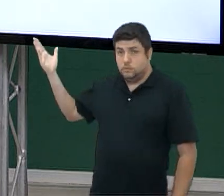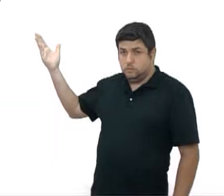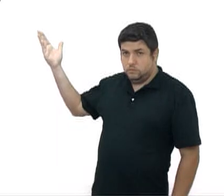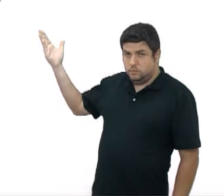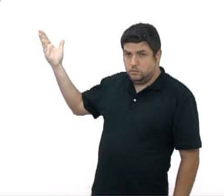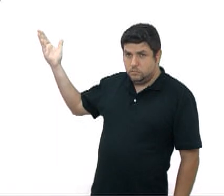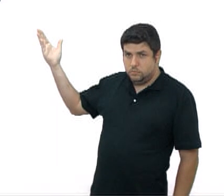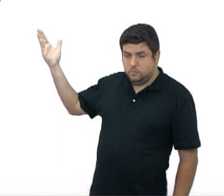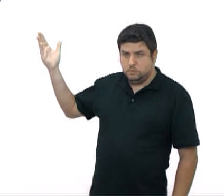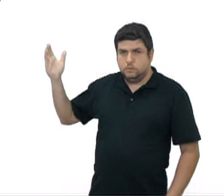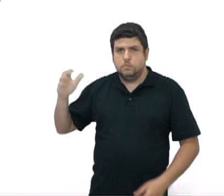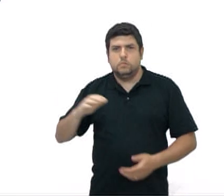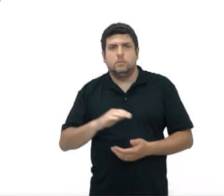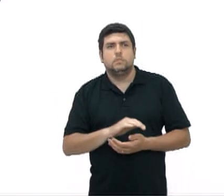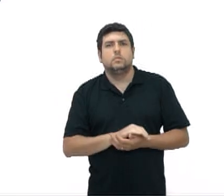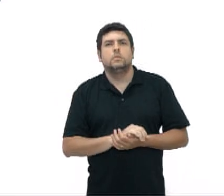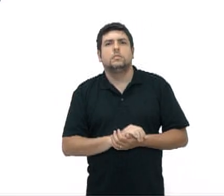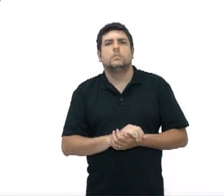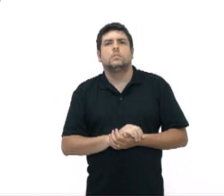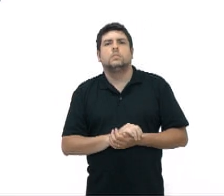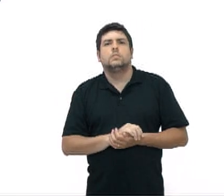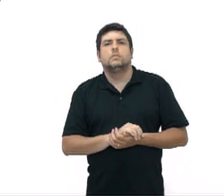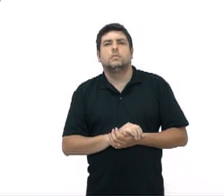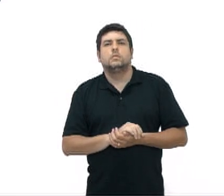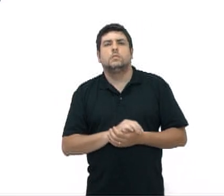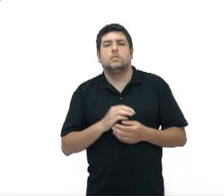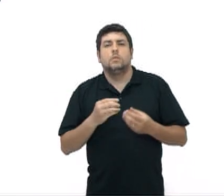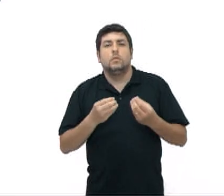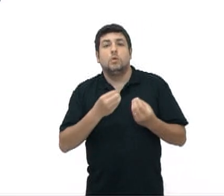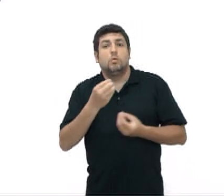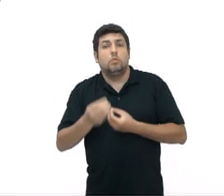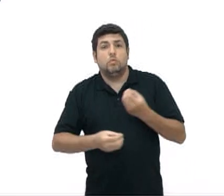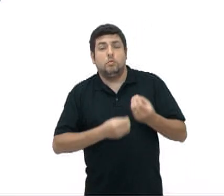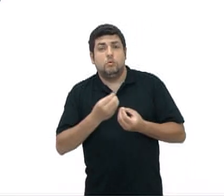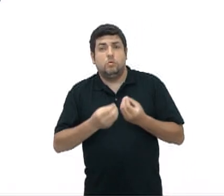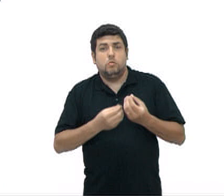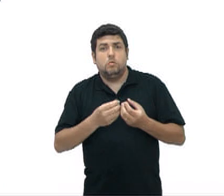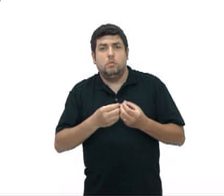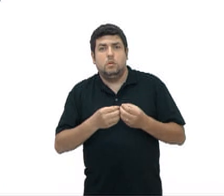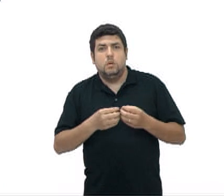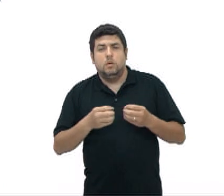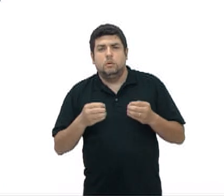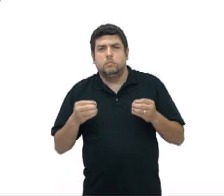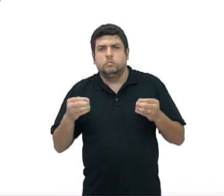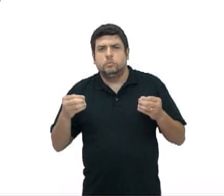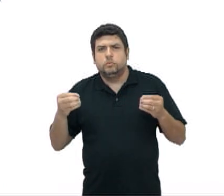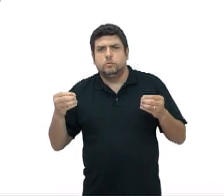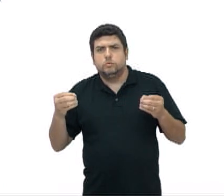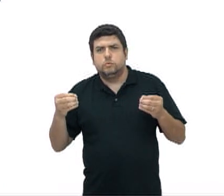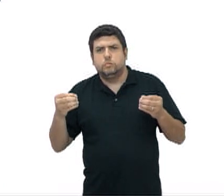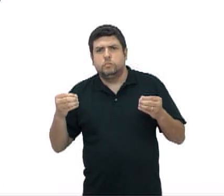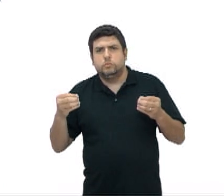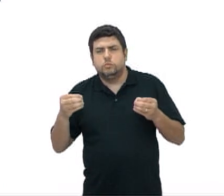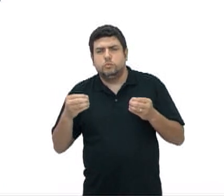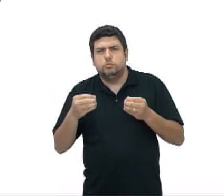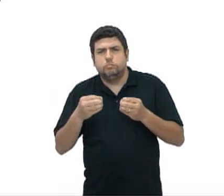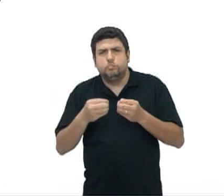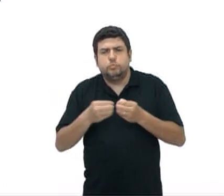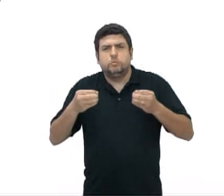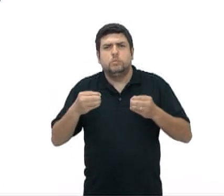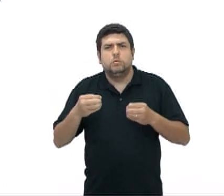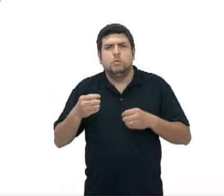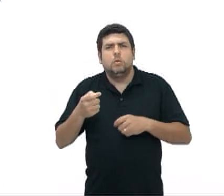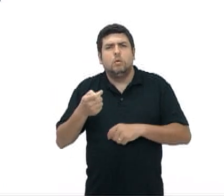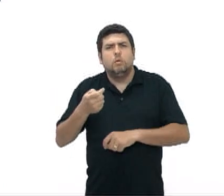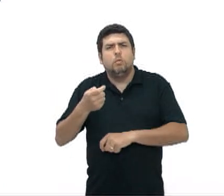seguinte: ocorre quando a interação entre corpos tem curta duração de interação e